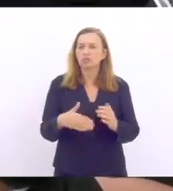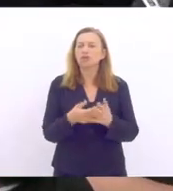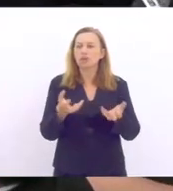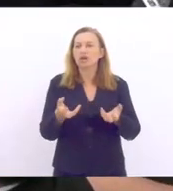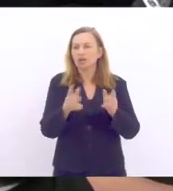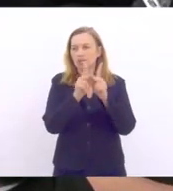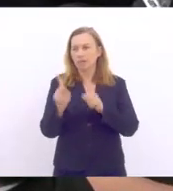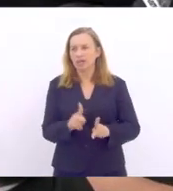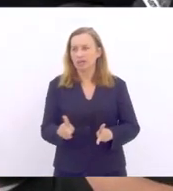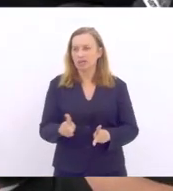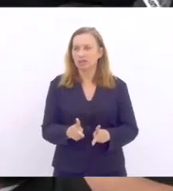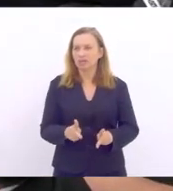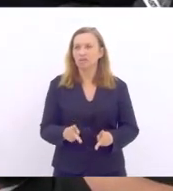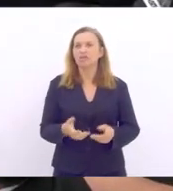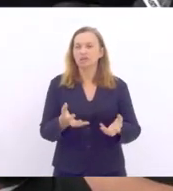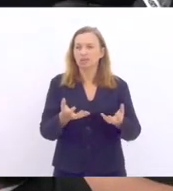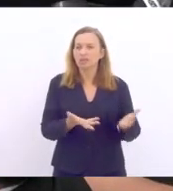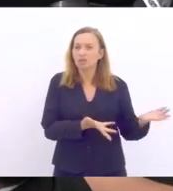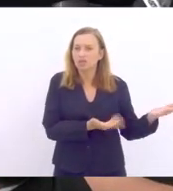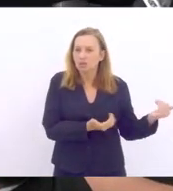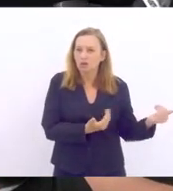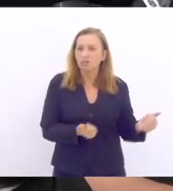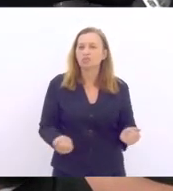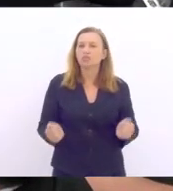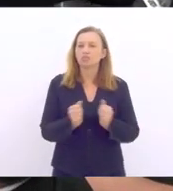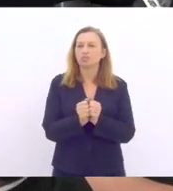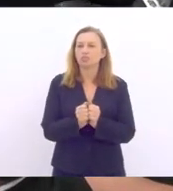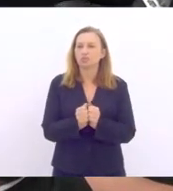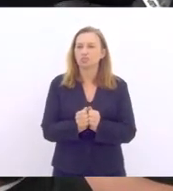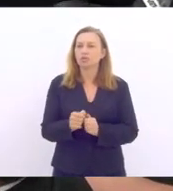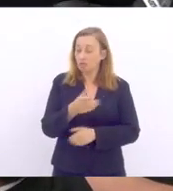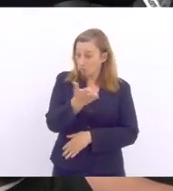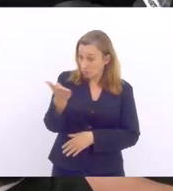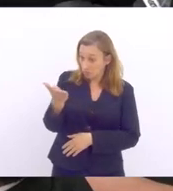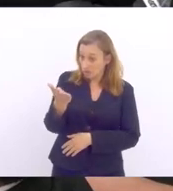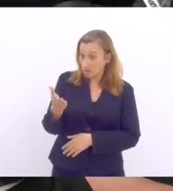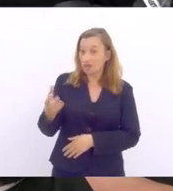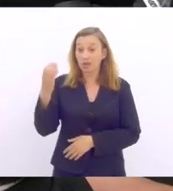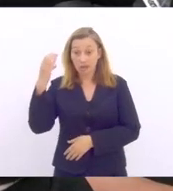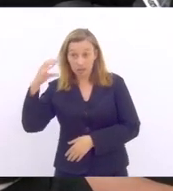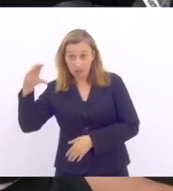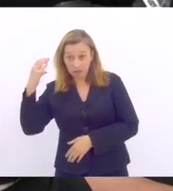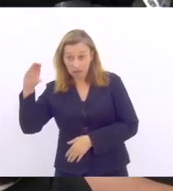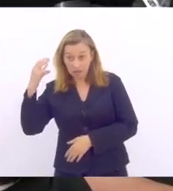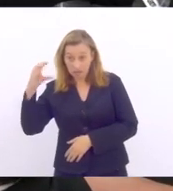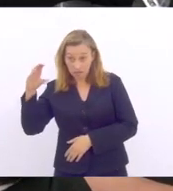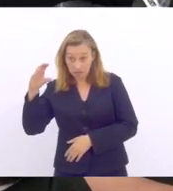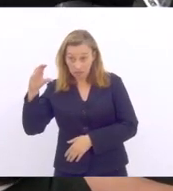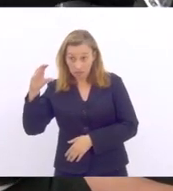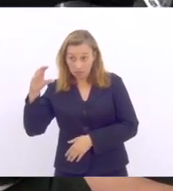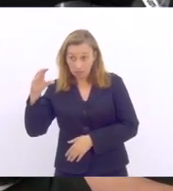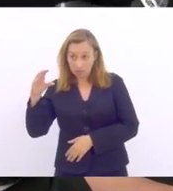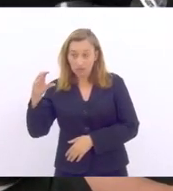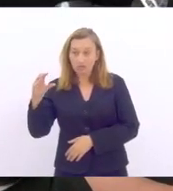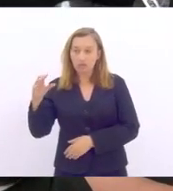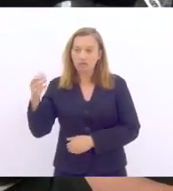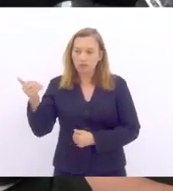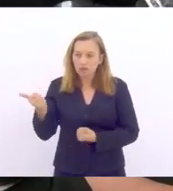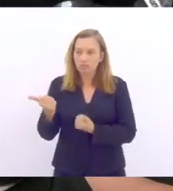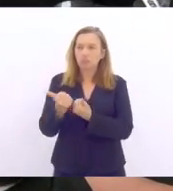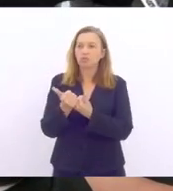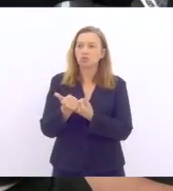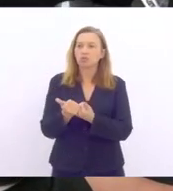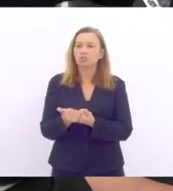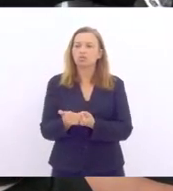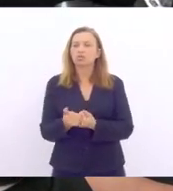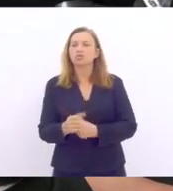paz, que querem a juventude unida, Coronel Salema. Você que é de Niterói, então, interferir junto com a polícia